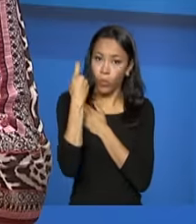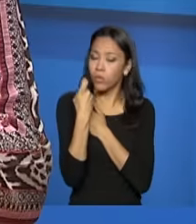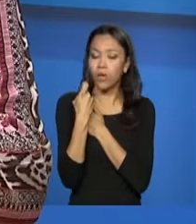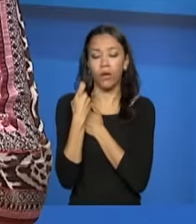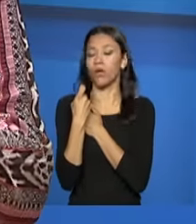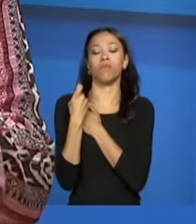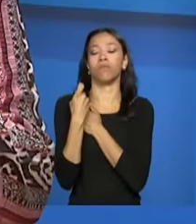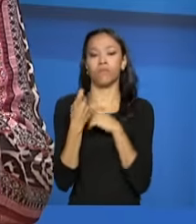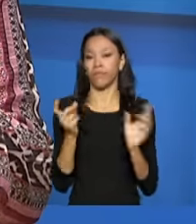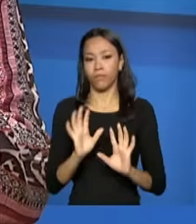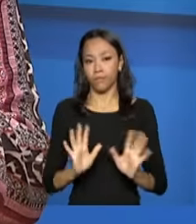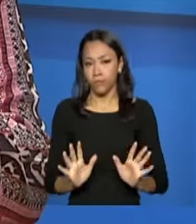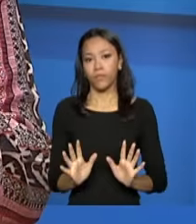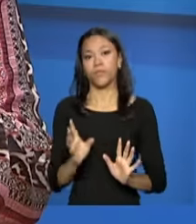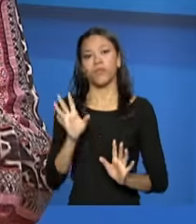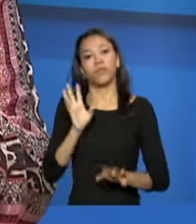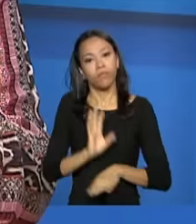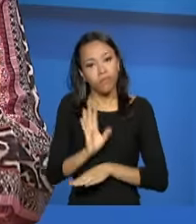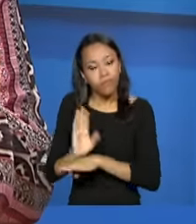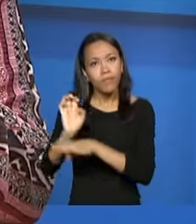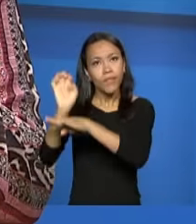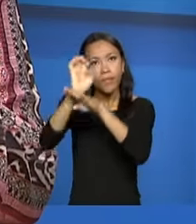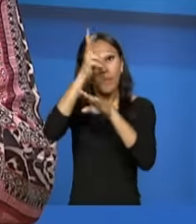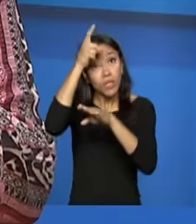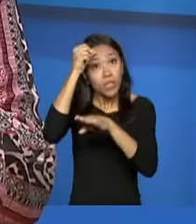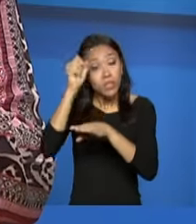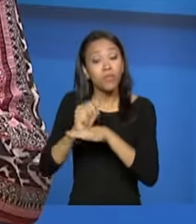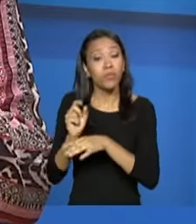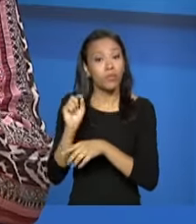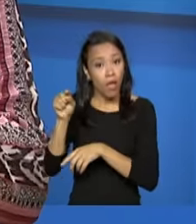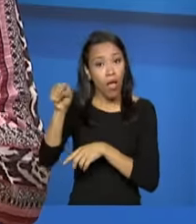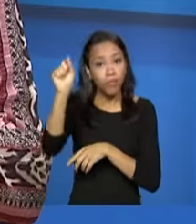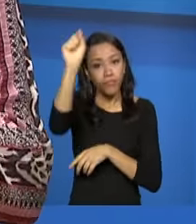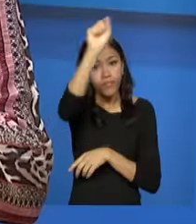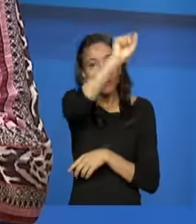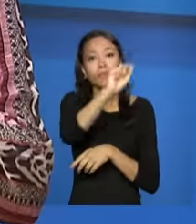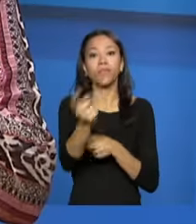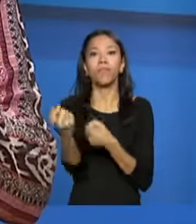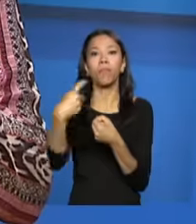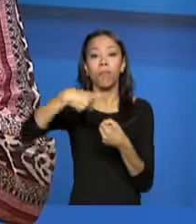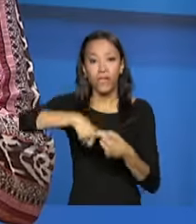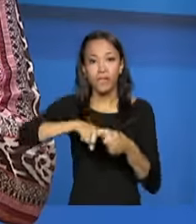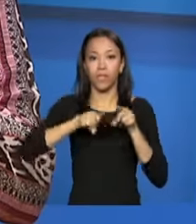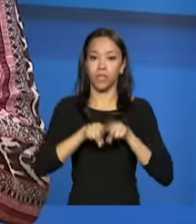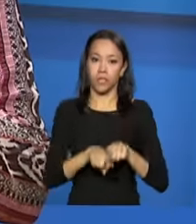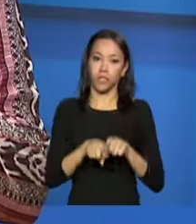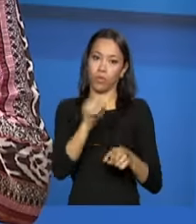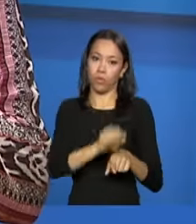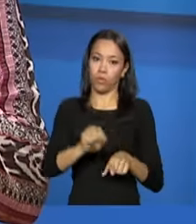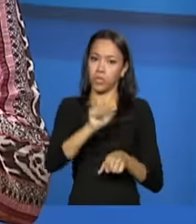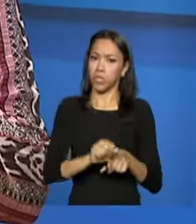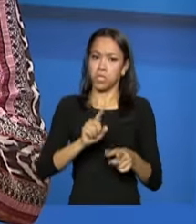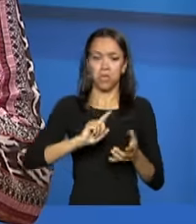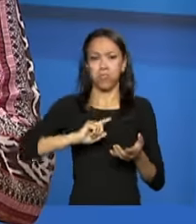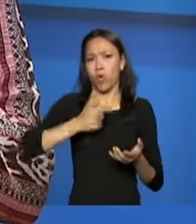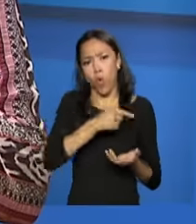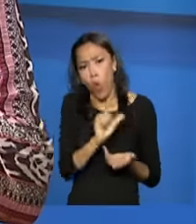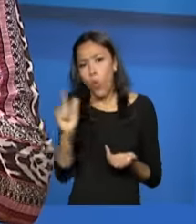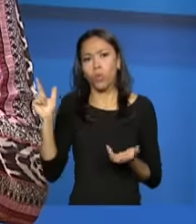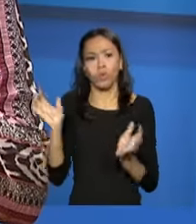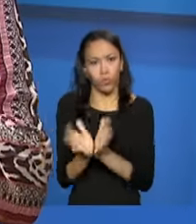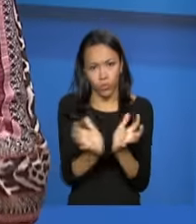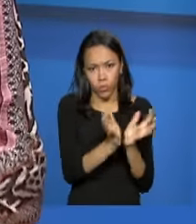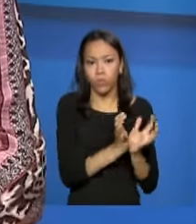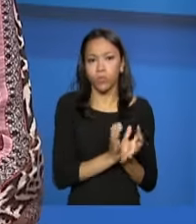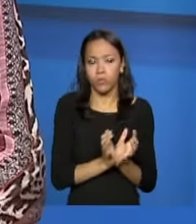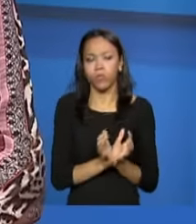nos órgãos de controle, no município, fazer essa parceria, desde que respeite, é lógico, todas as normativas